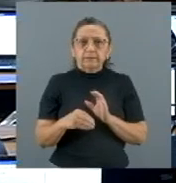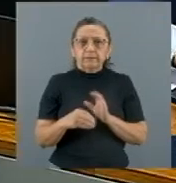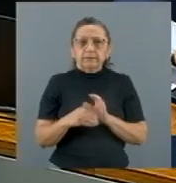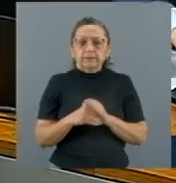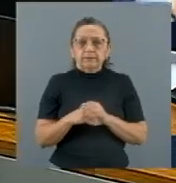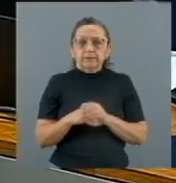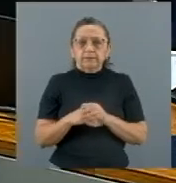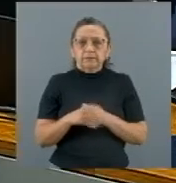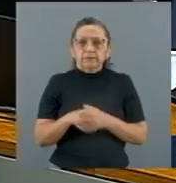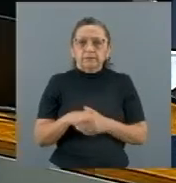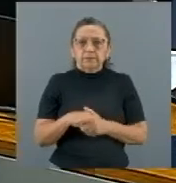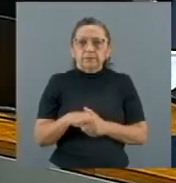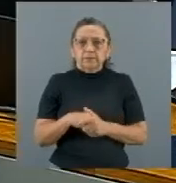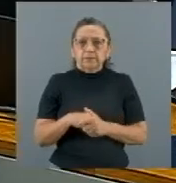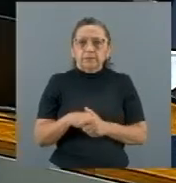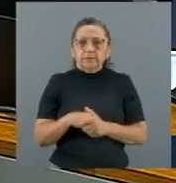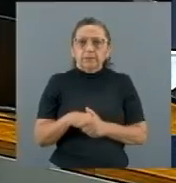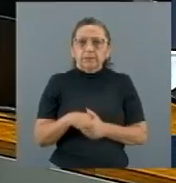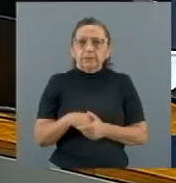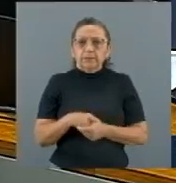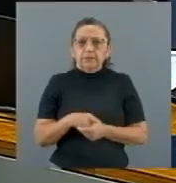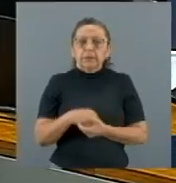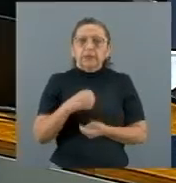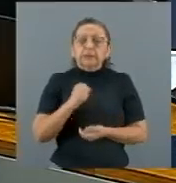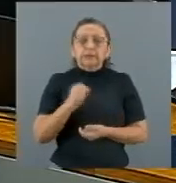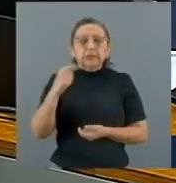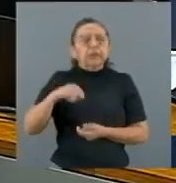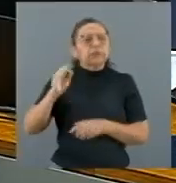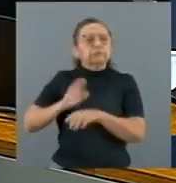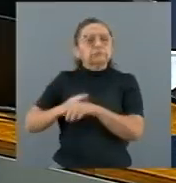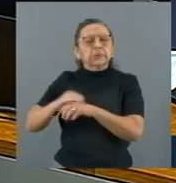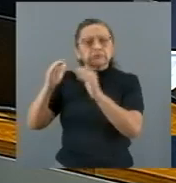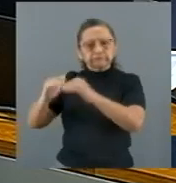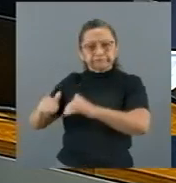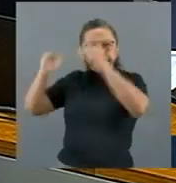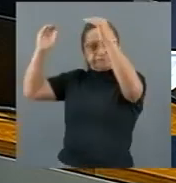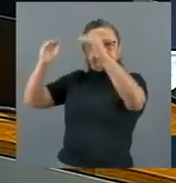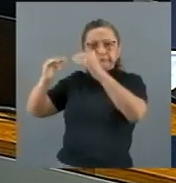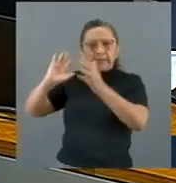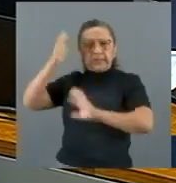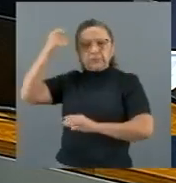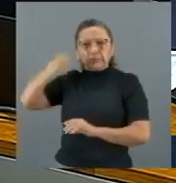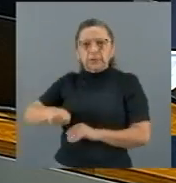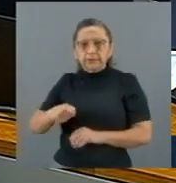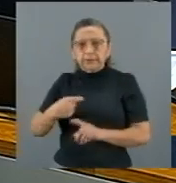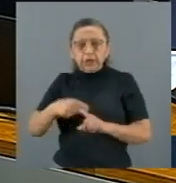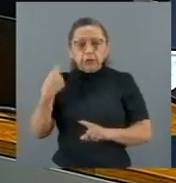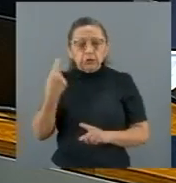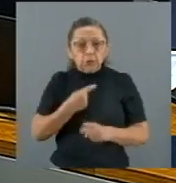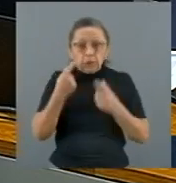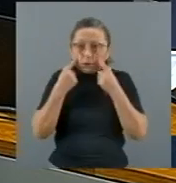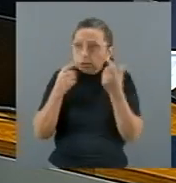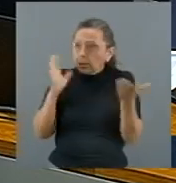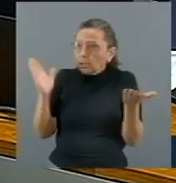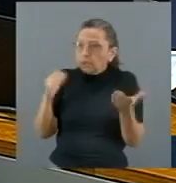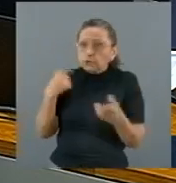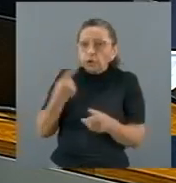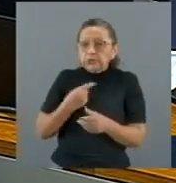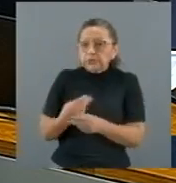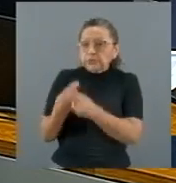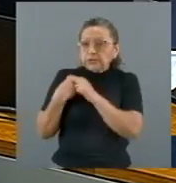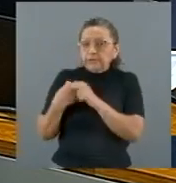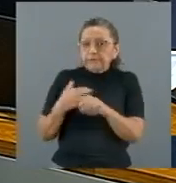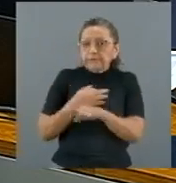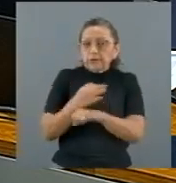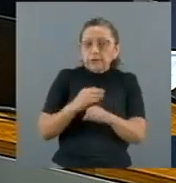Iluminados por esses exemplos, né? Tomam atitudes em que nós ficamos perplexos, nós, os formuladores da lei, né? Mas não foi